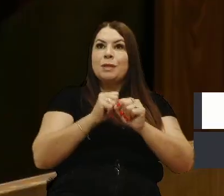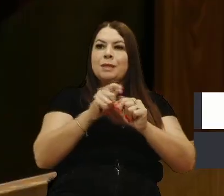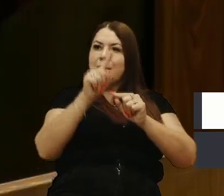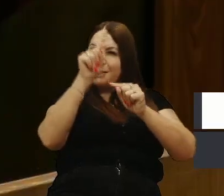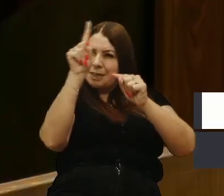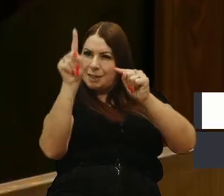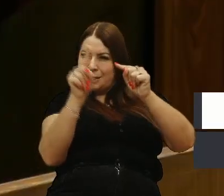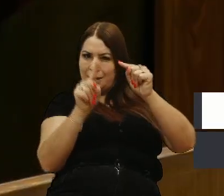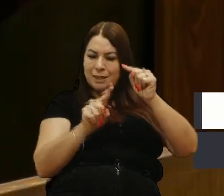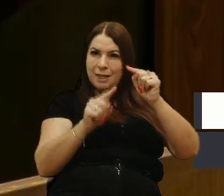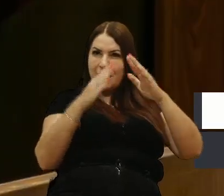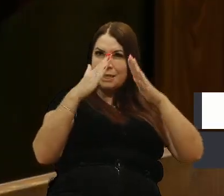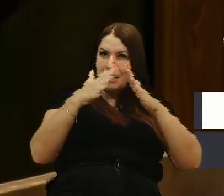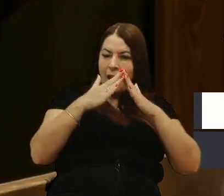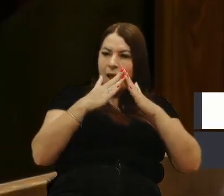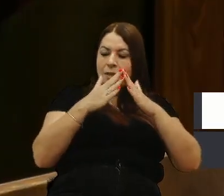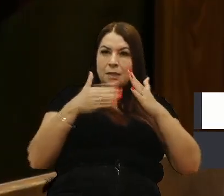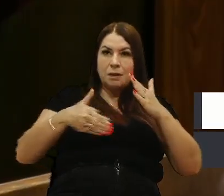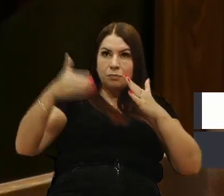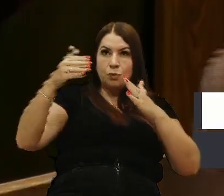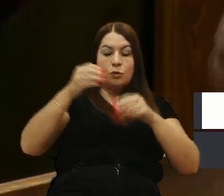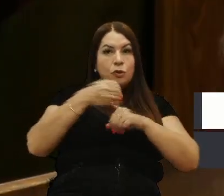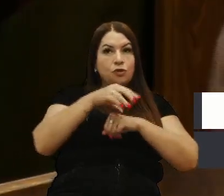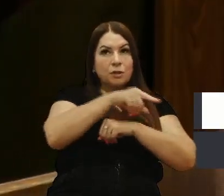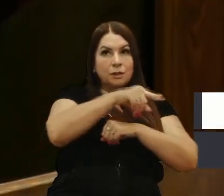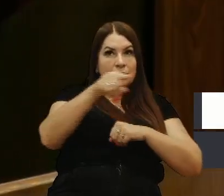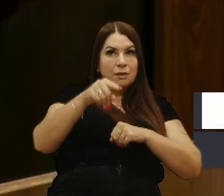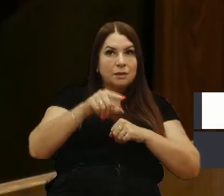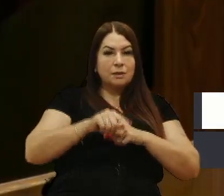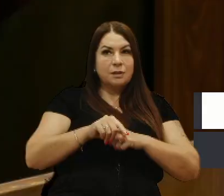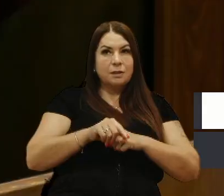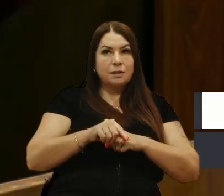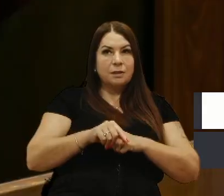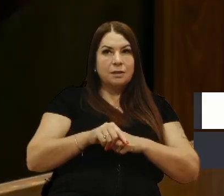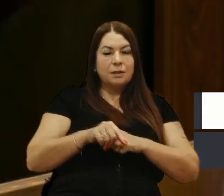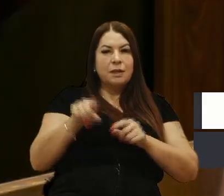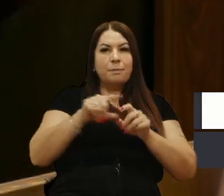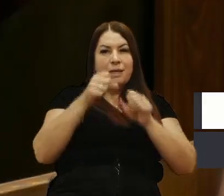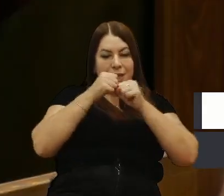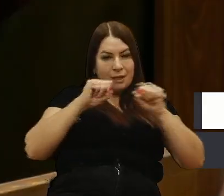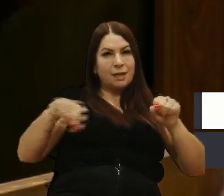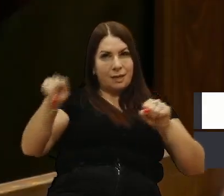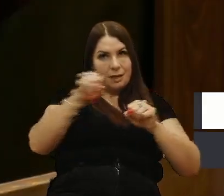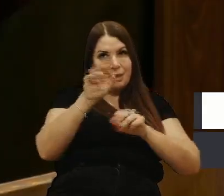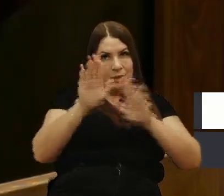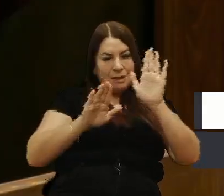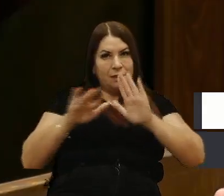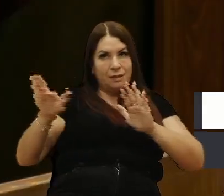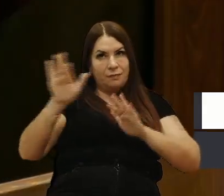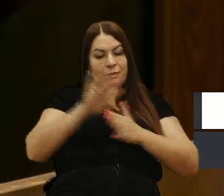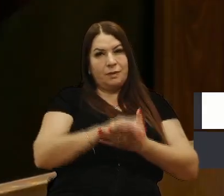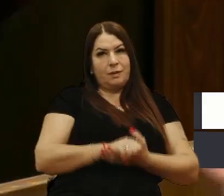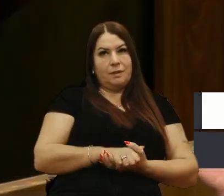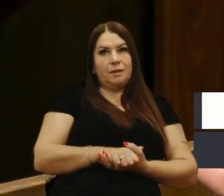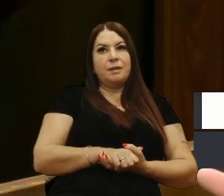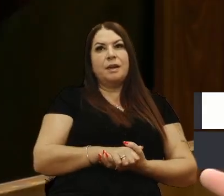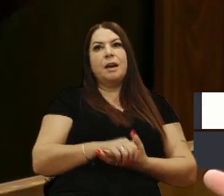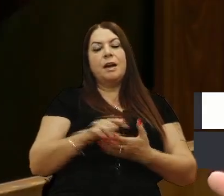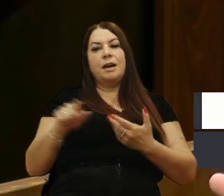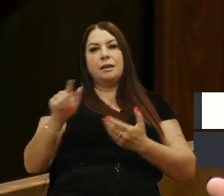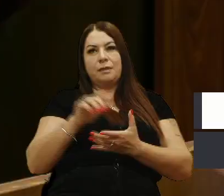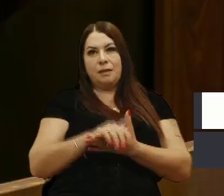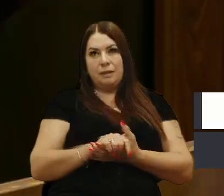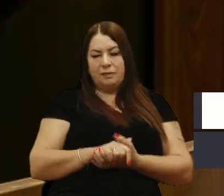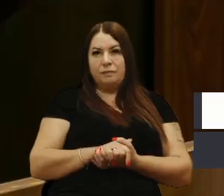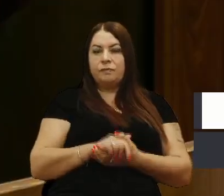rachadura. Olha as dicas que eu estou dando para quem é da Senlic e para o pessoal aqui também da Câmara e para todos aqueles agentes